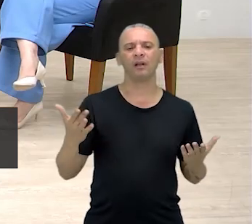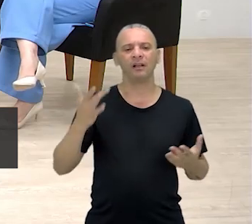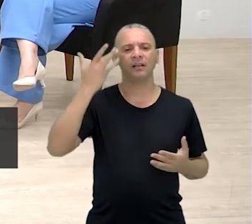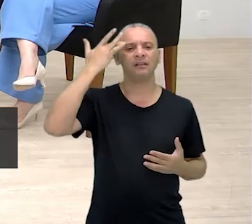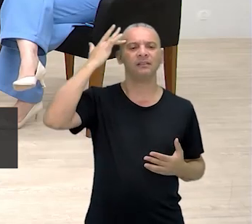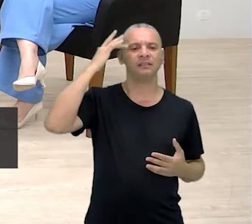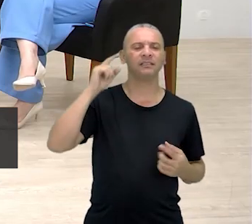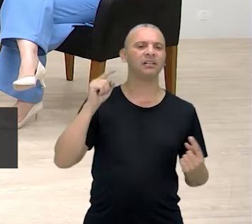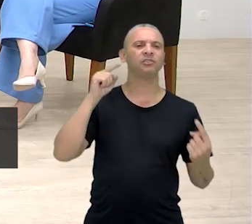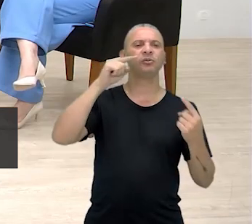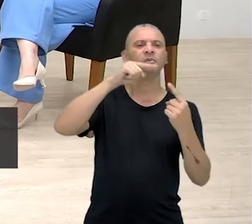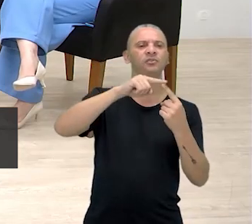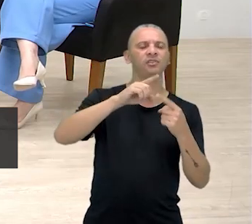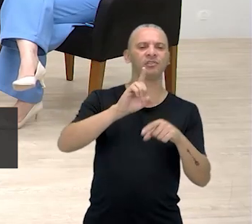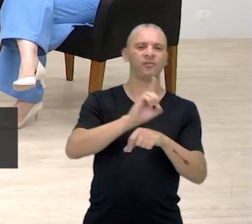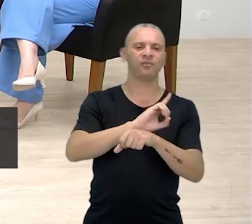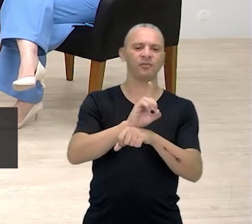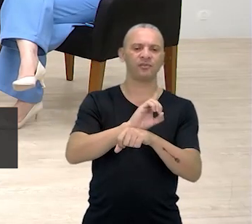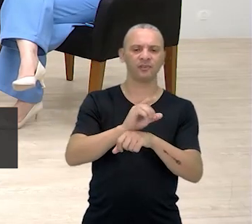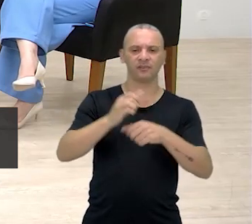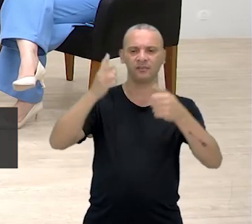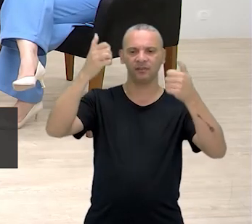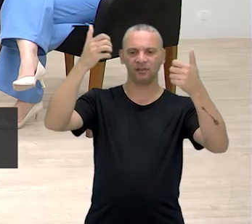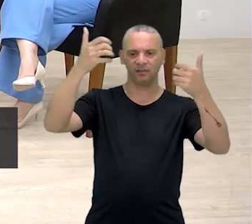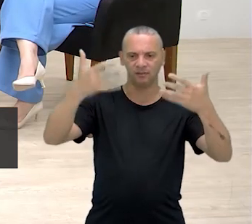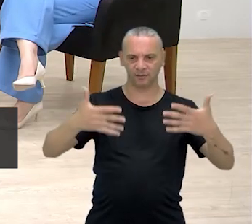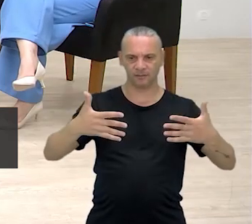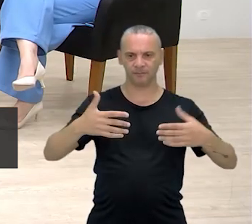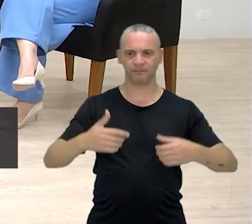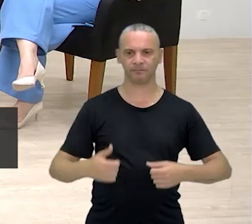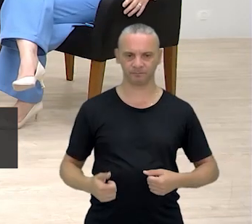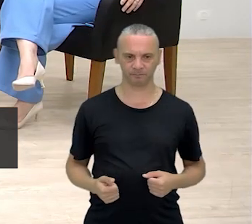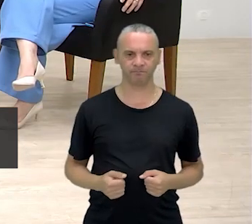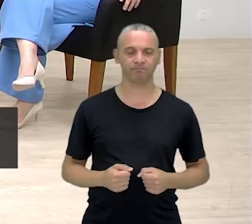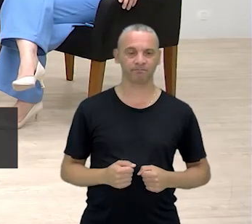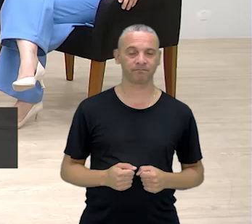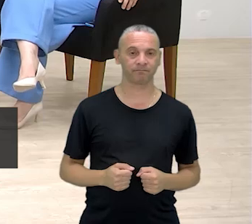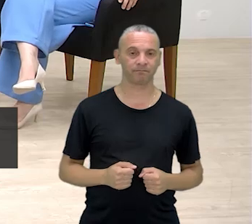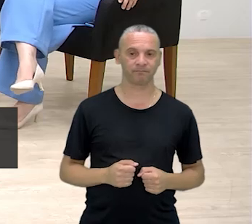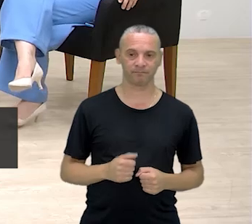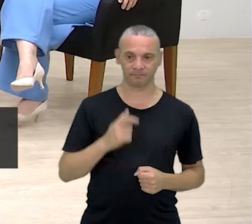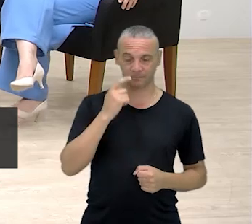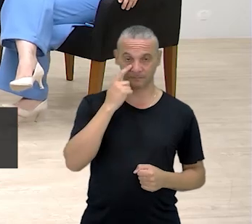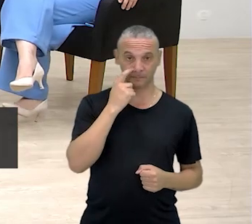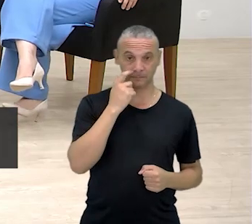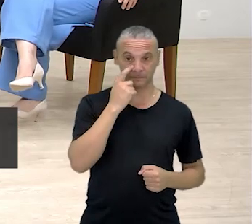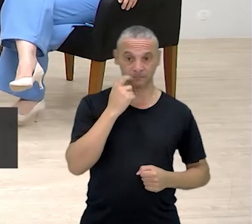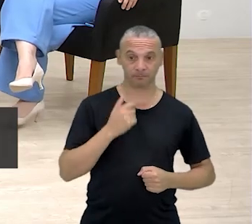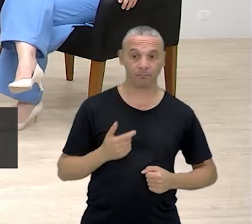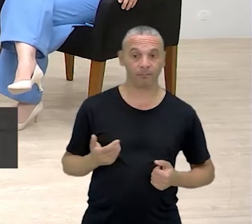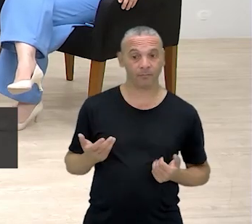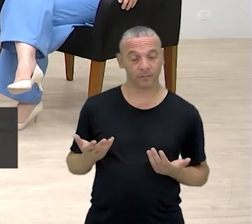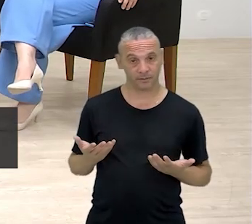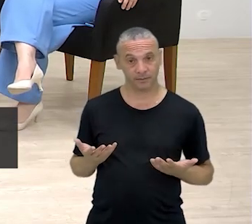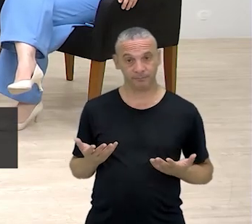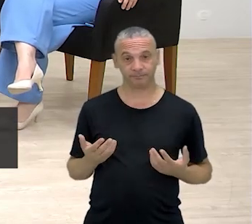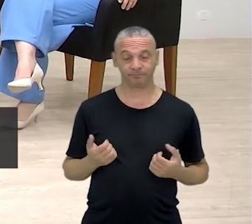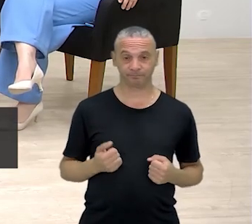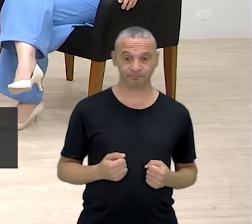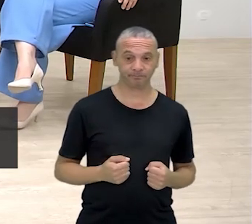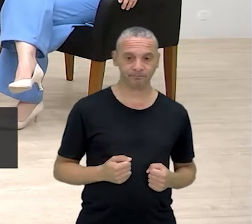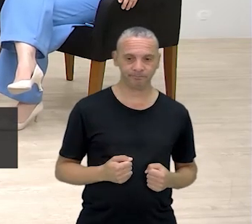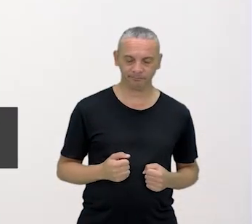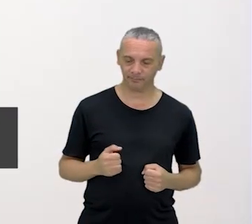Qual que é a intenção que você pensa? O José usa, o teu amigo Zé, como você diz aí? Ou Alencar? Pois é,